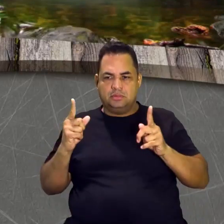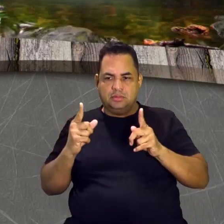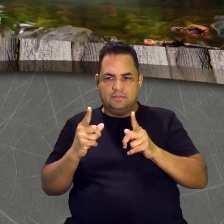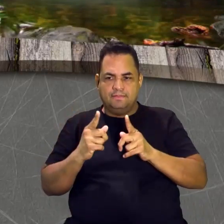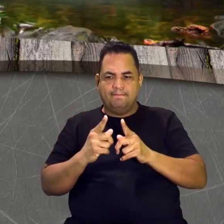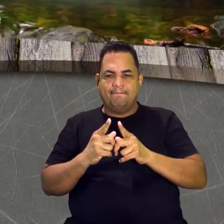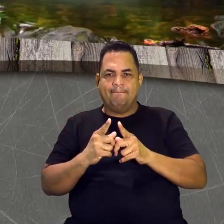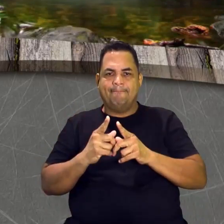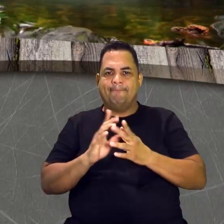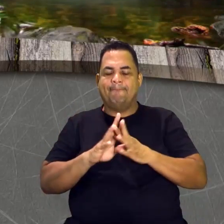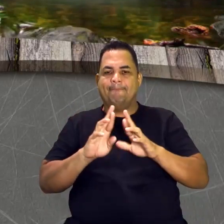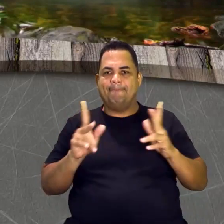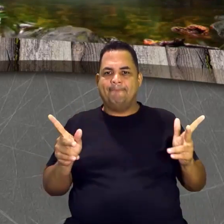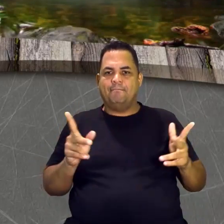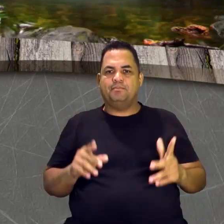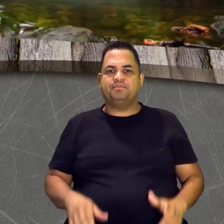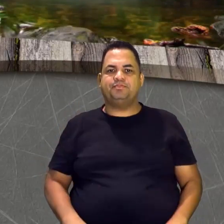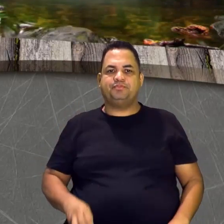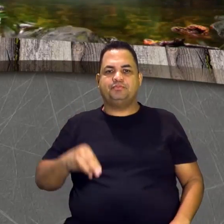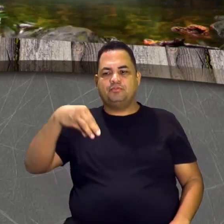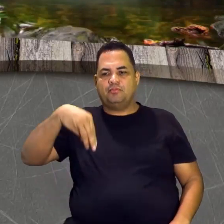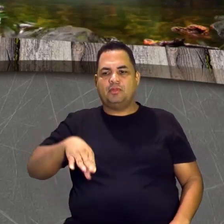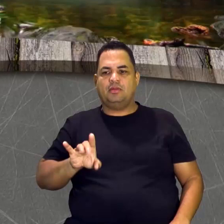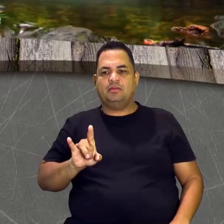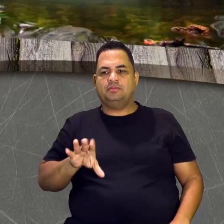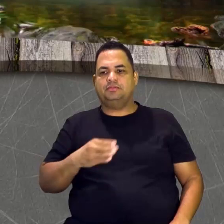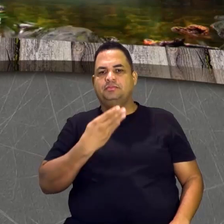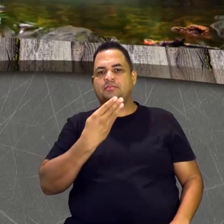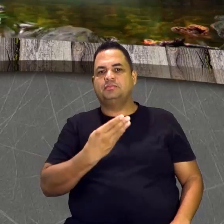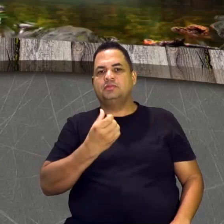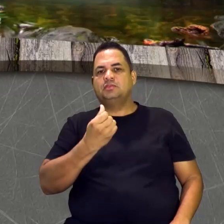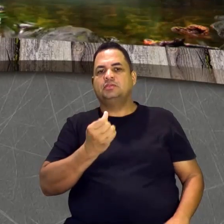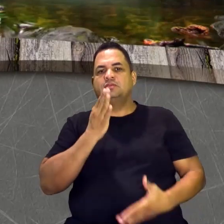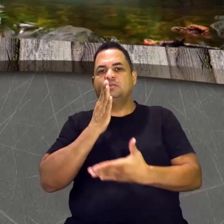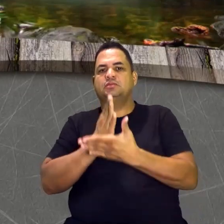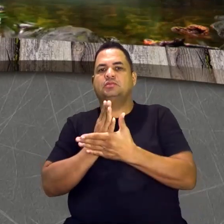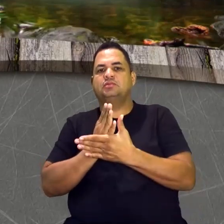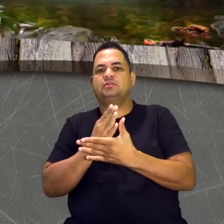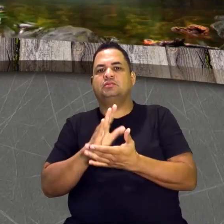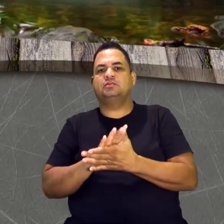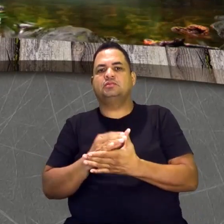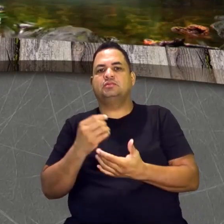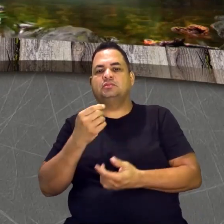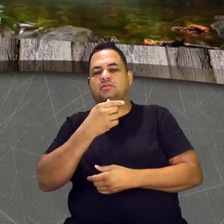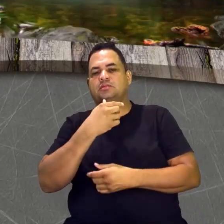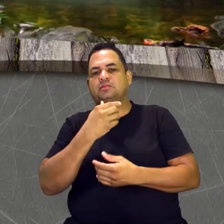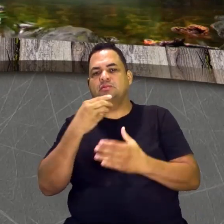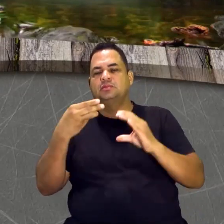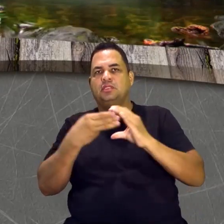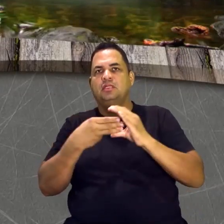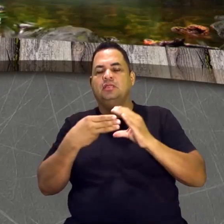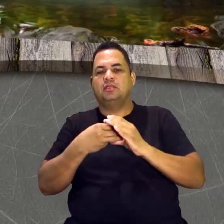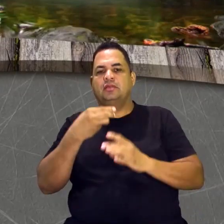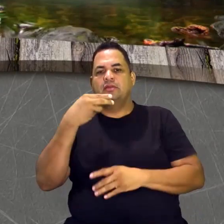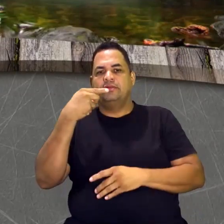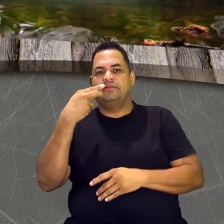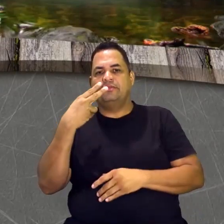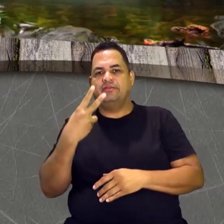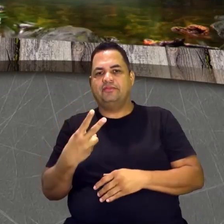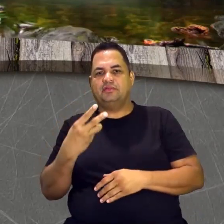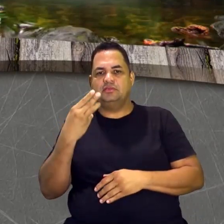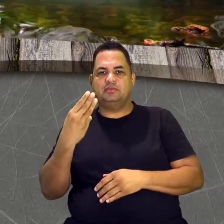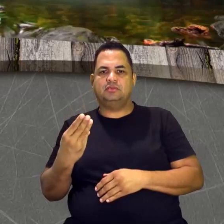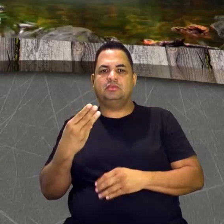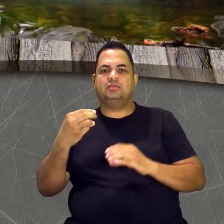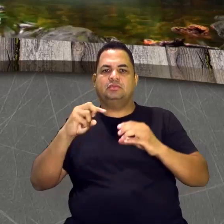ver essa diferença, né? Na meiose as células de 46 vão ser divididas e gerar células com 23, então vai haver uma redução. Por